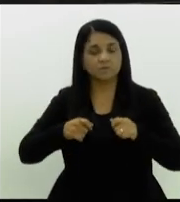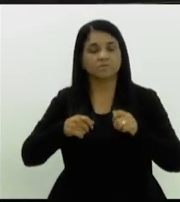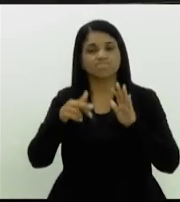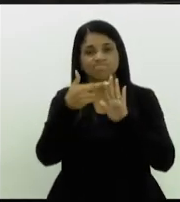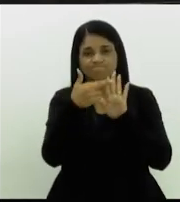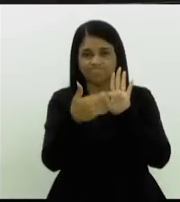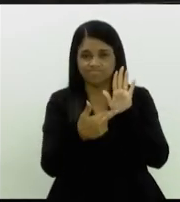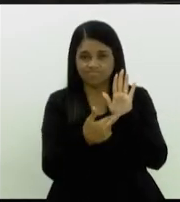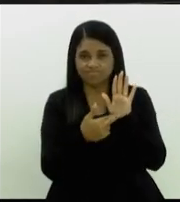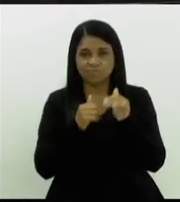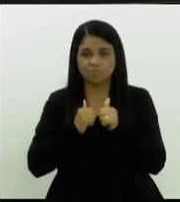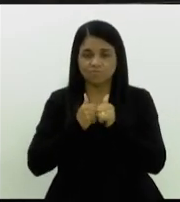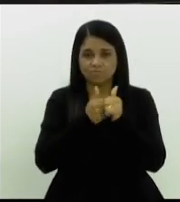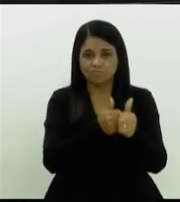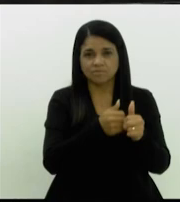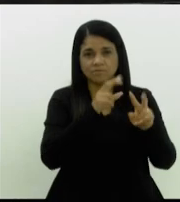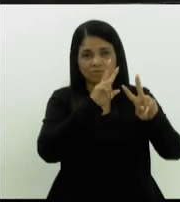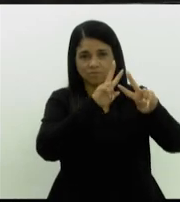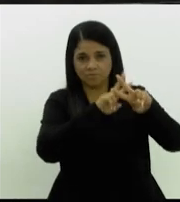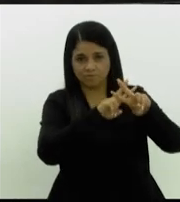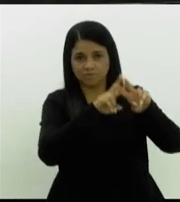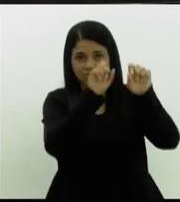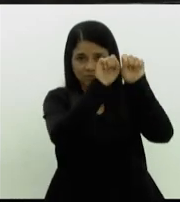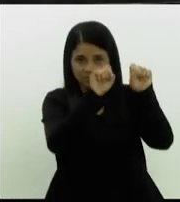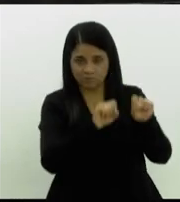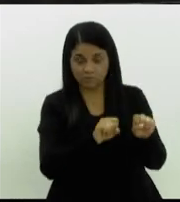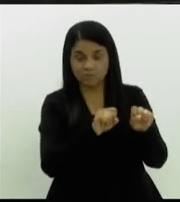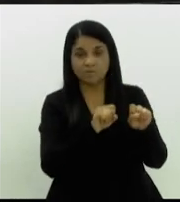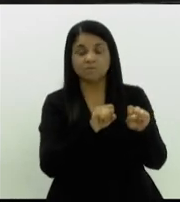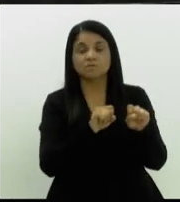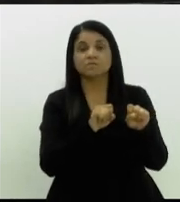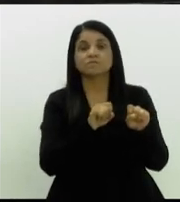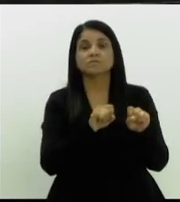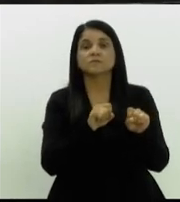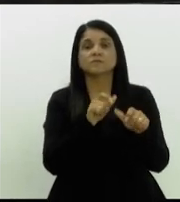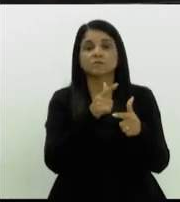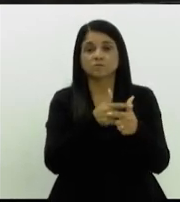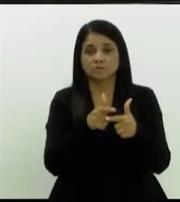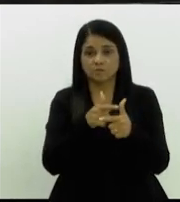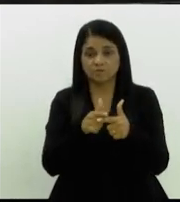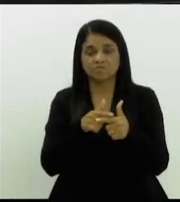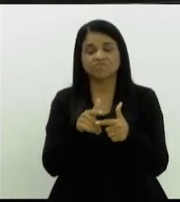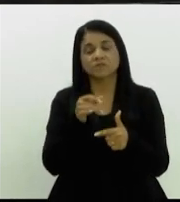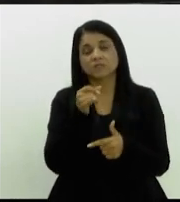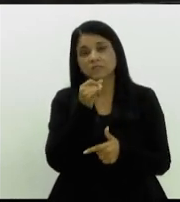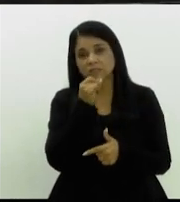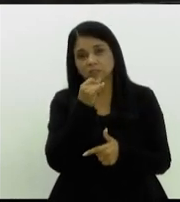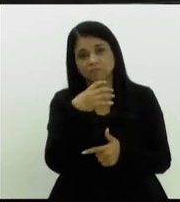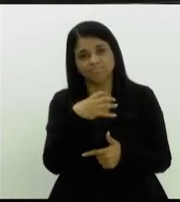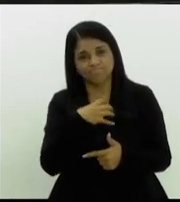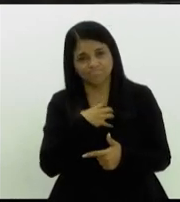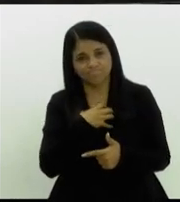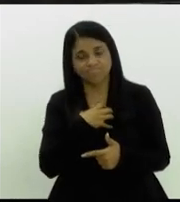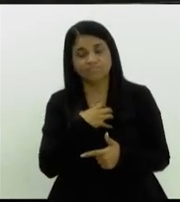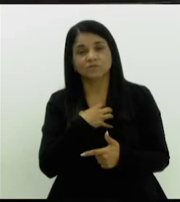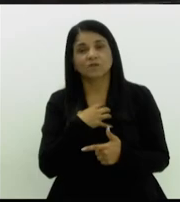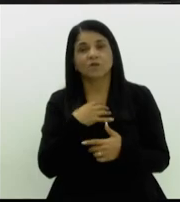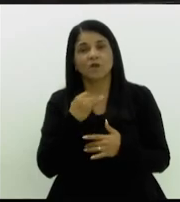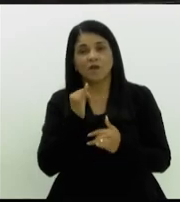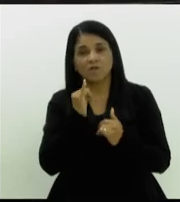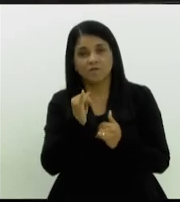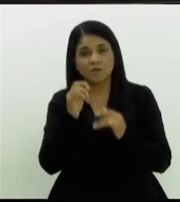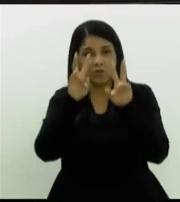todo o sistema prisional e seus desdobramentos. E é com muita tristeza que venho aqui falar de uma